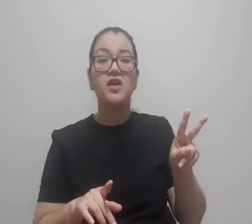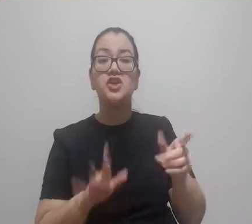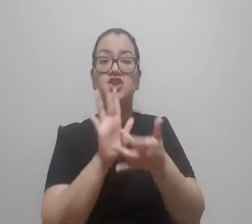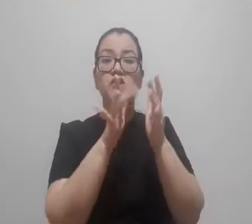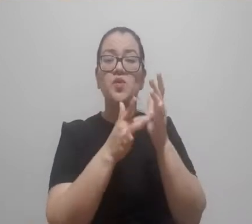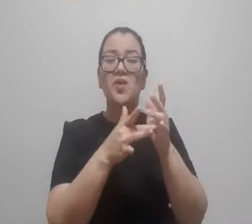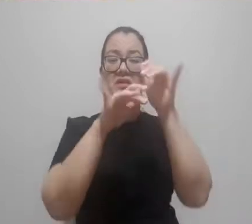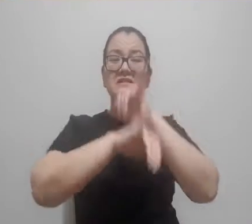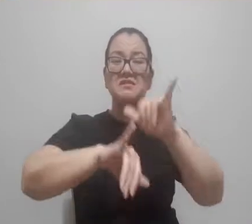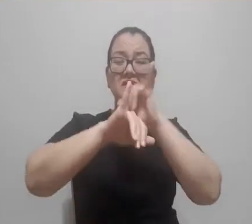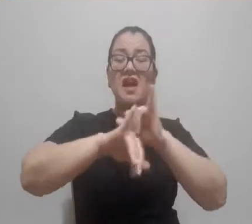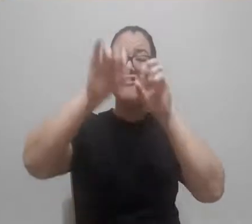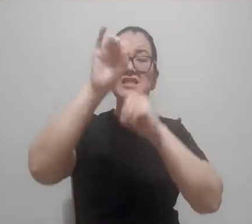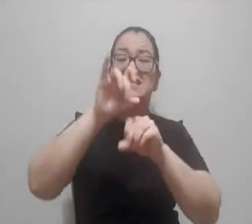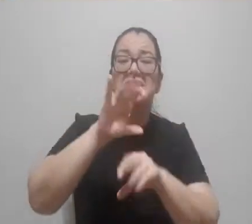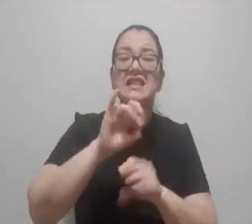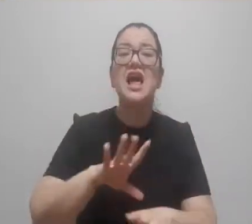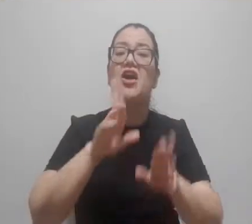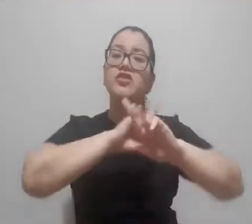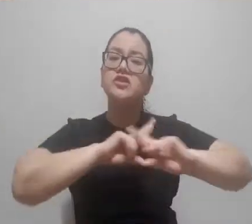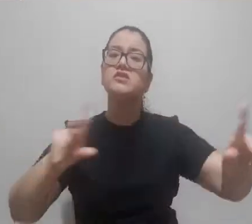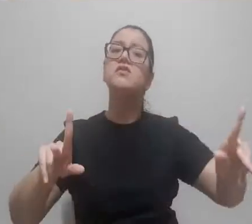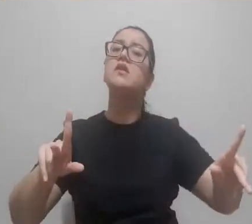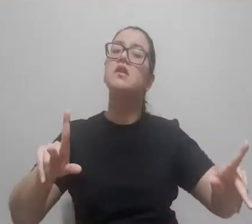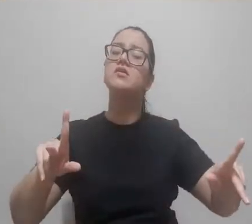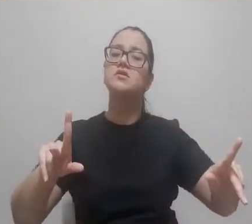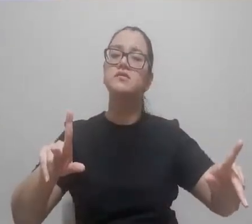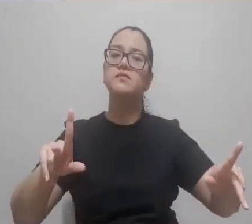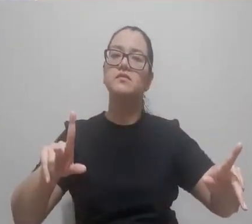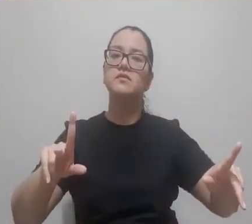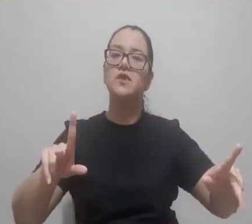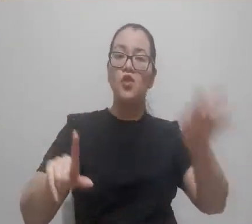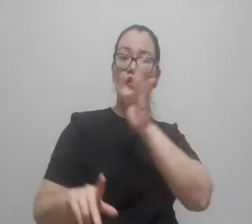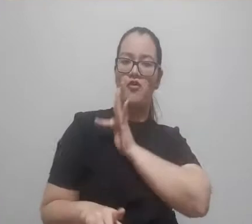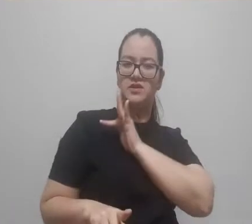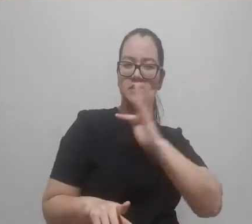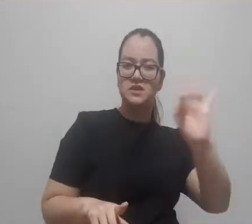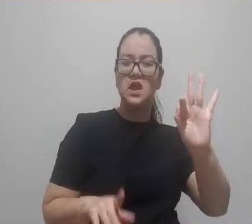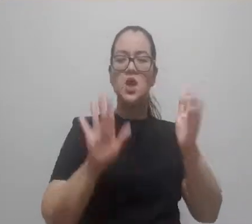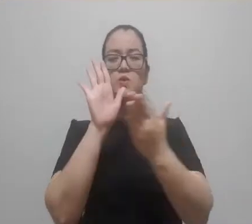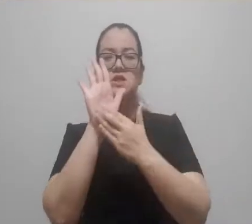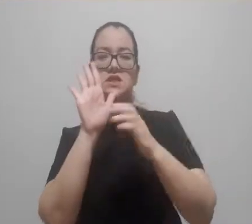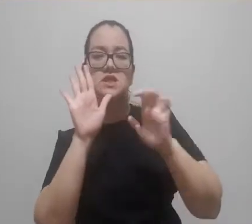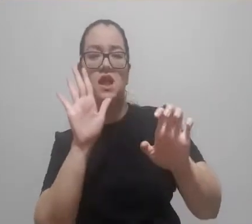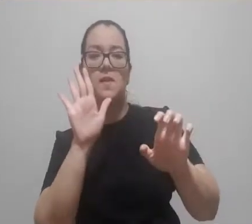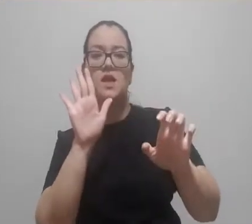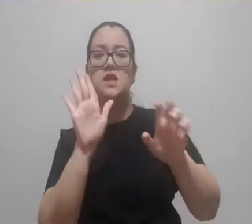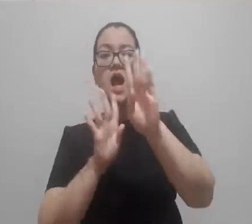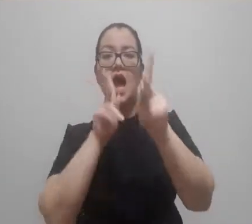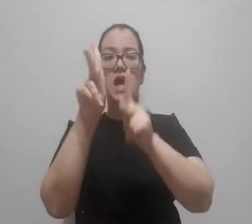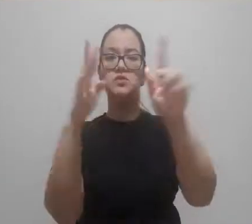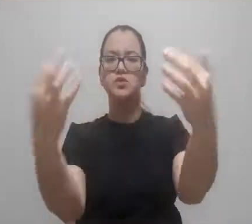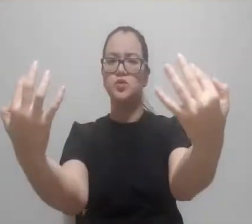os reconhecidos mestres religiosos e todos estavam preparados para atender